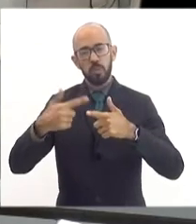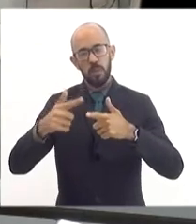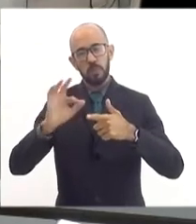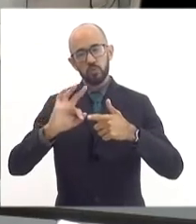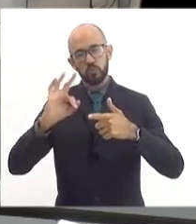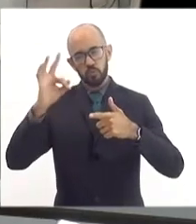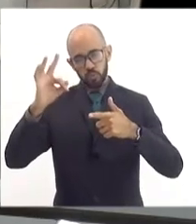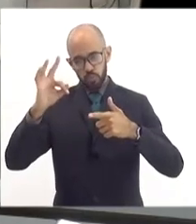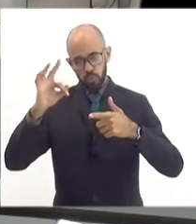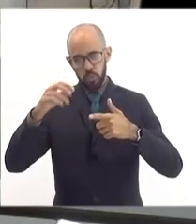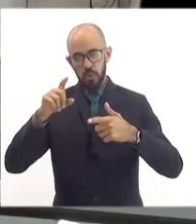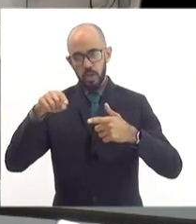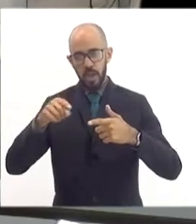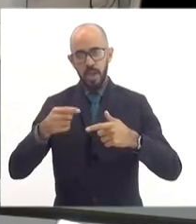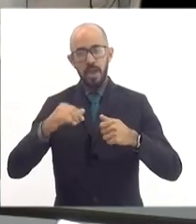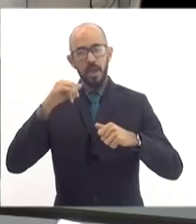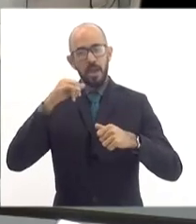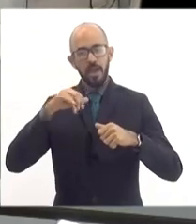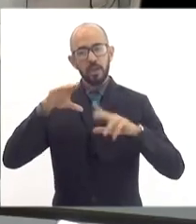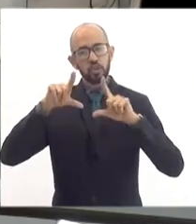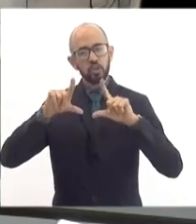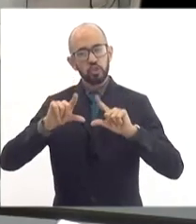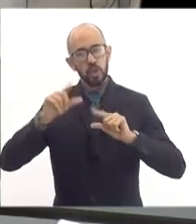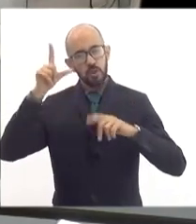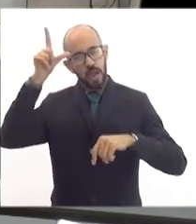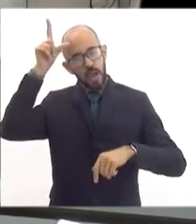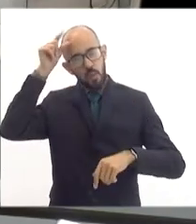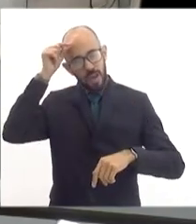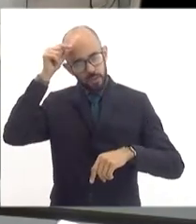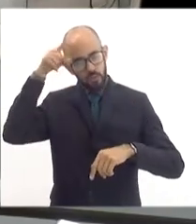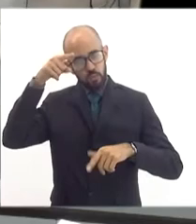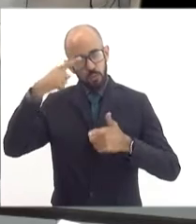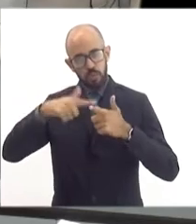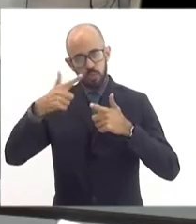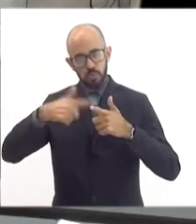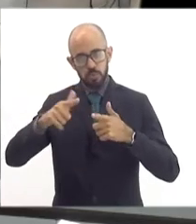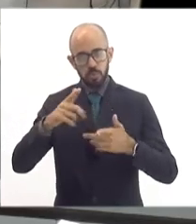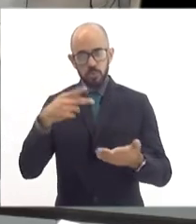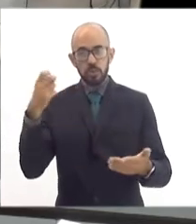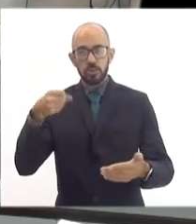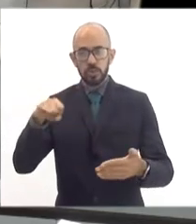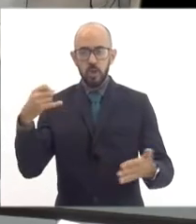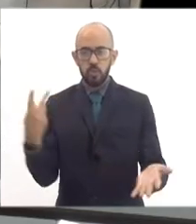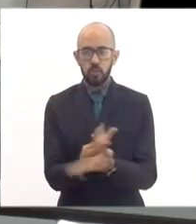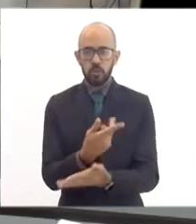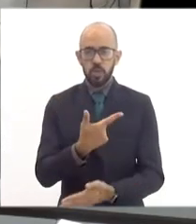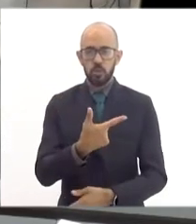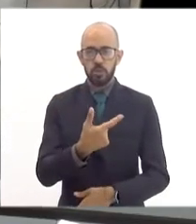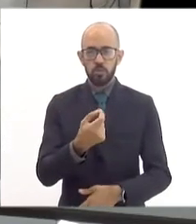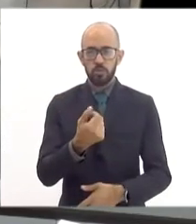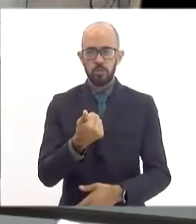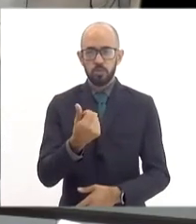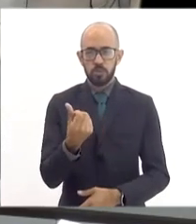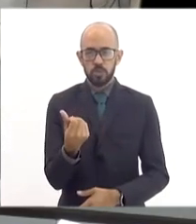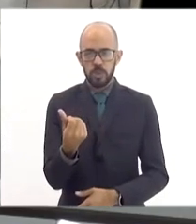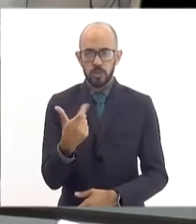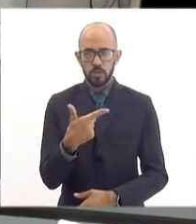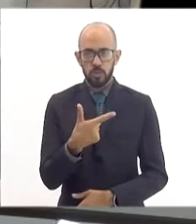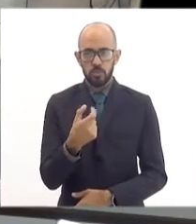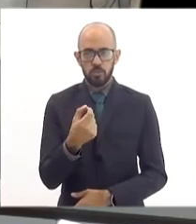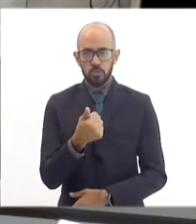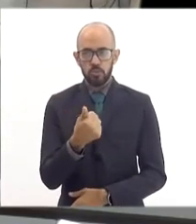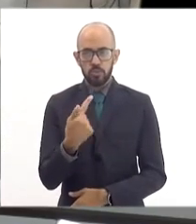enfrentou em outros momentos, especialmente ali os anos de 16 e 17. Mas, ao